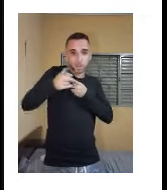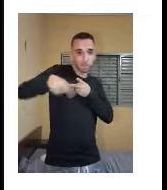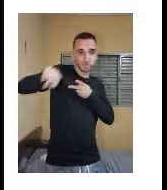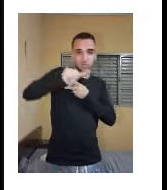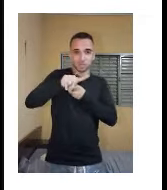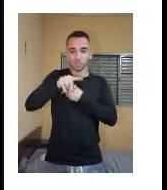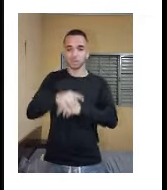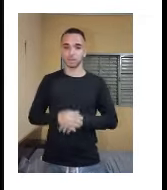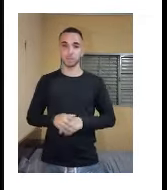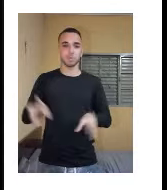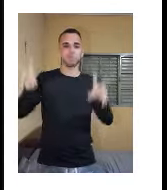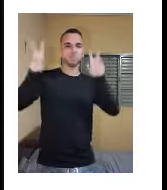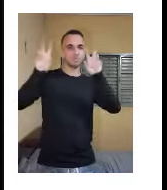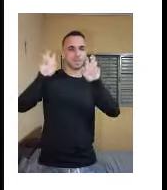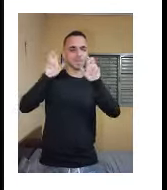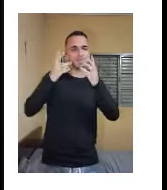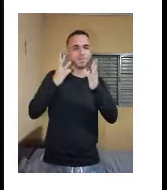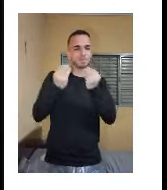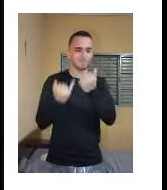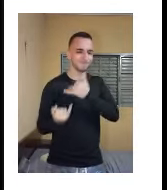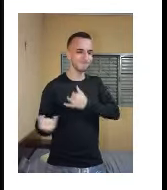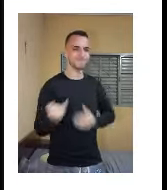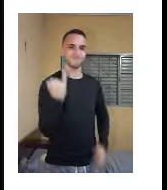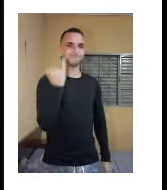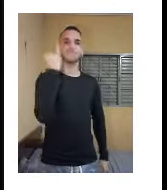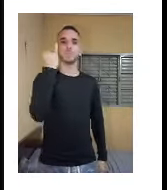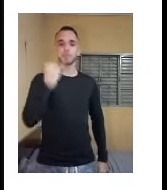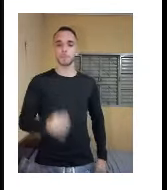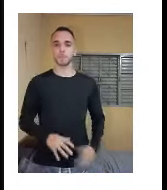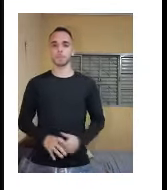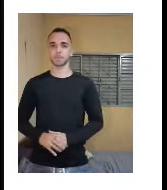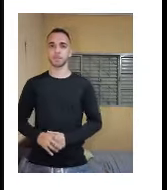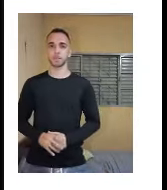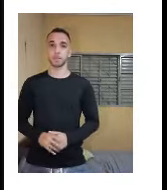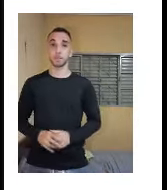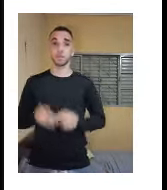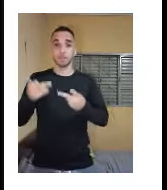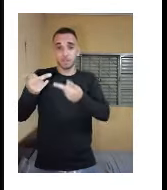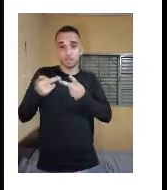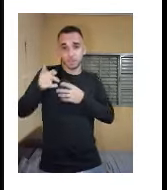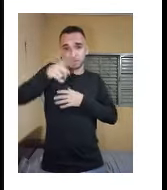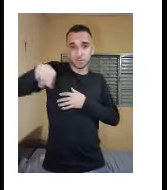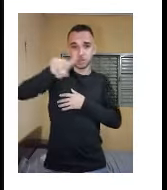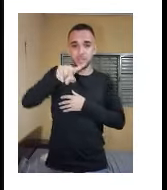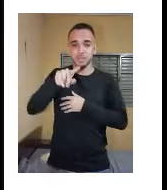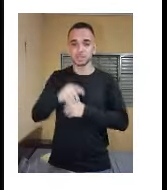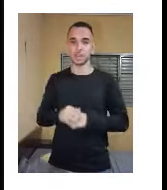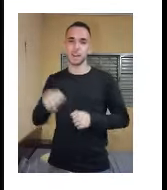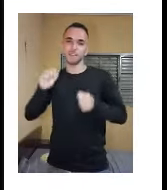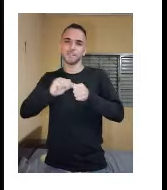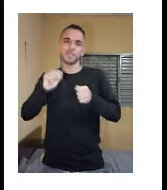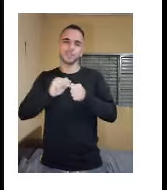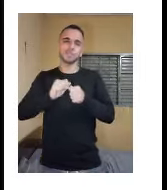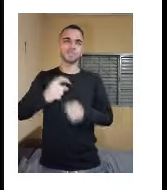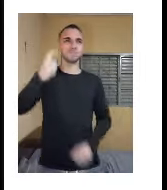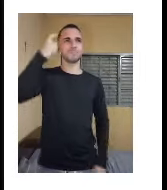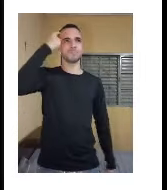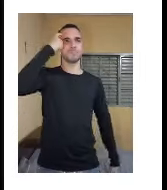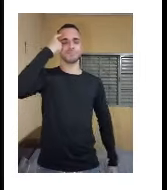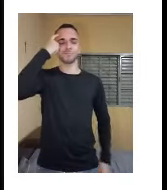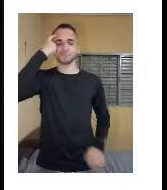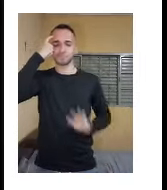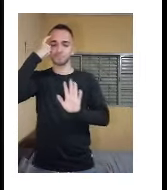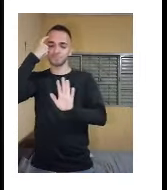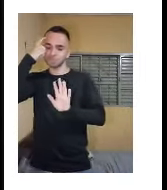tão importante como esse, convidar vocês a fazer uma reflexão, né, uns 30